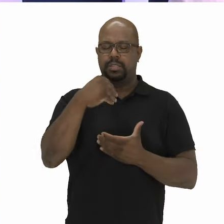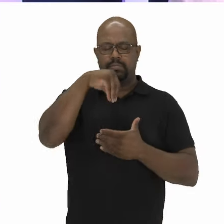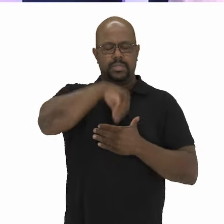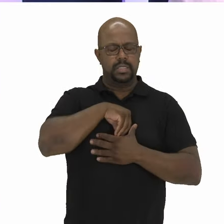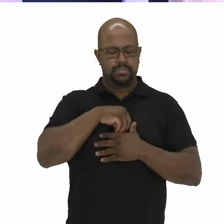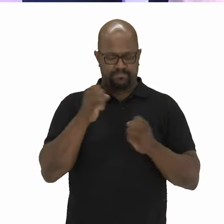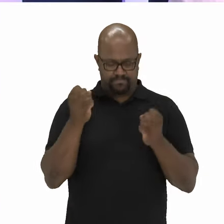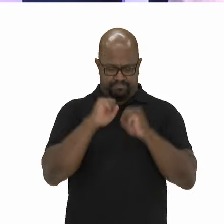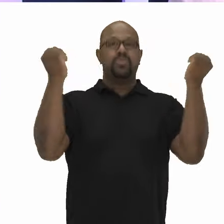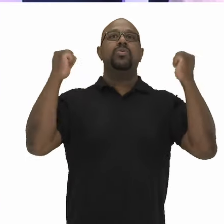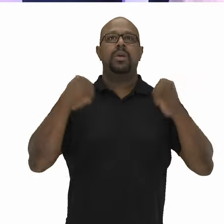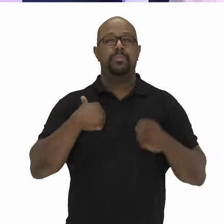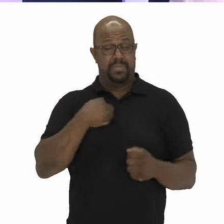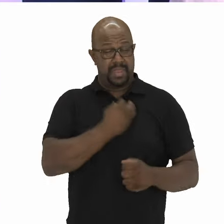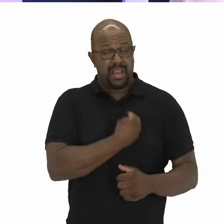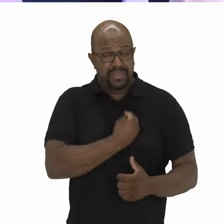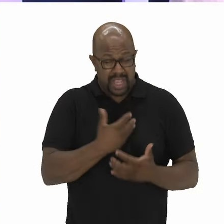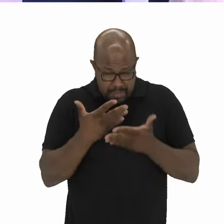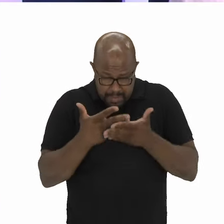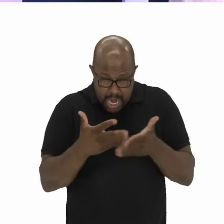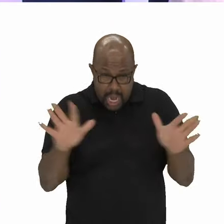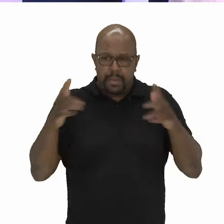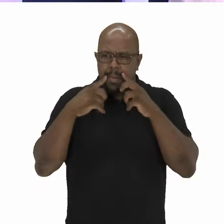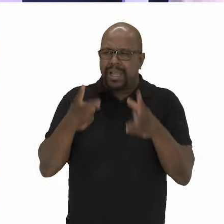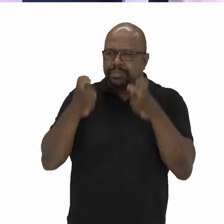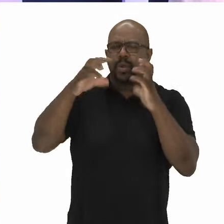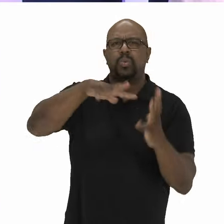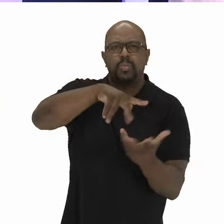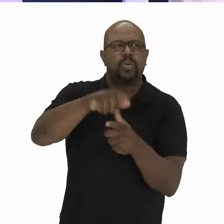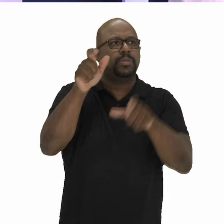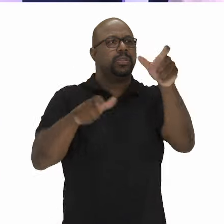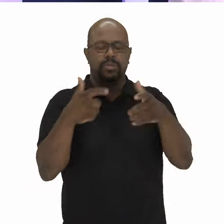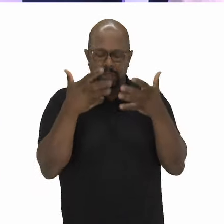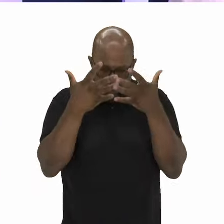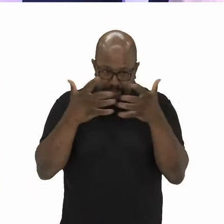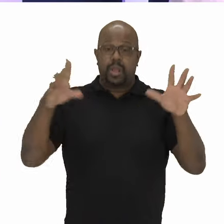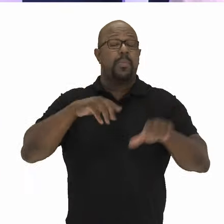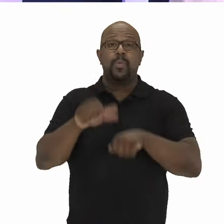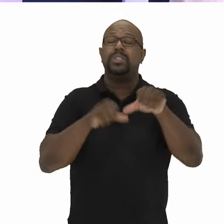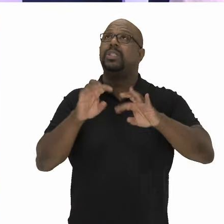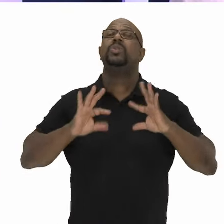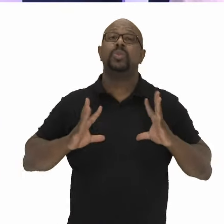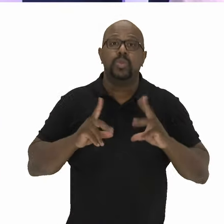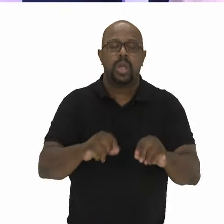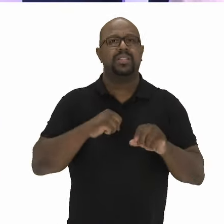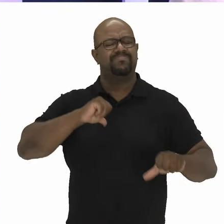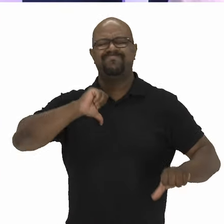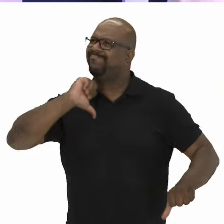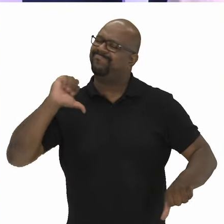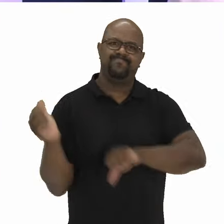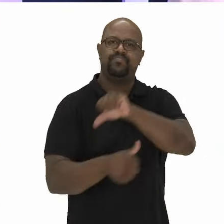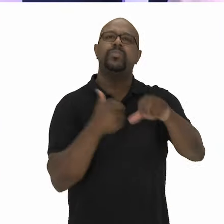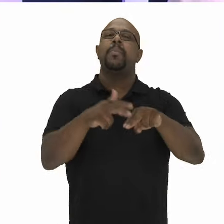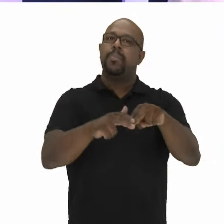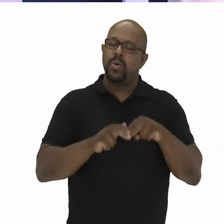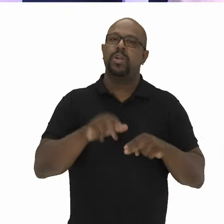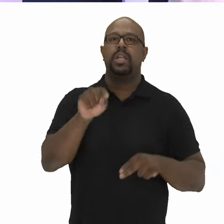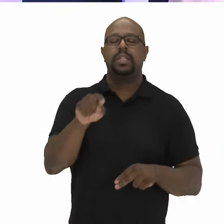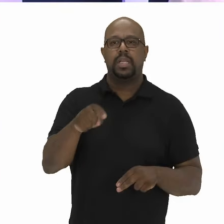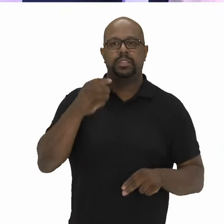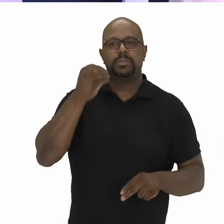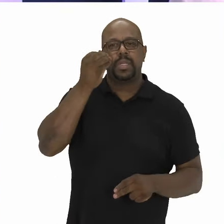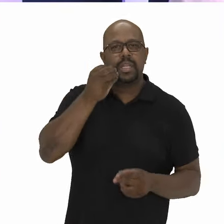de dentro para fora a minha vida abriu de um jeito a minha percepção do mundo das pessoas eu mudei totalmente eu me revolucione